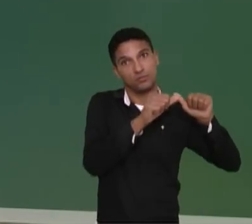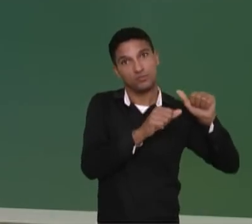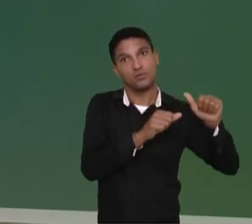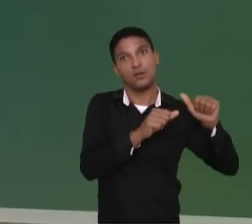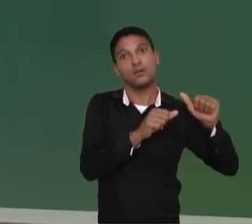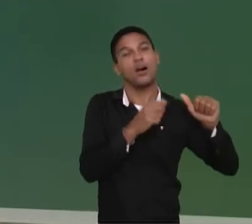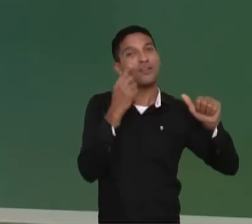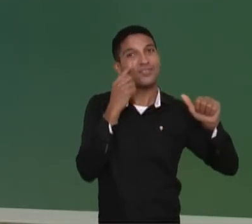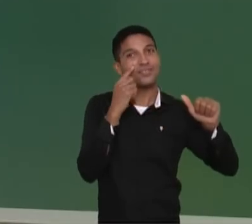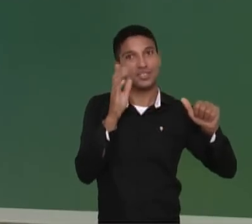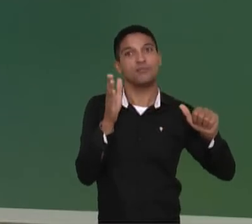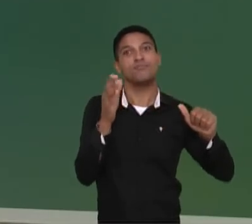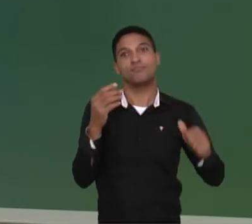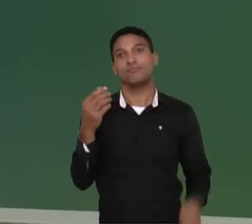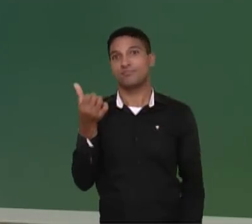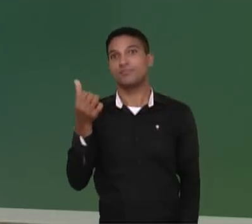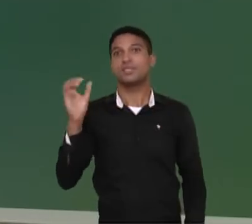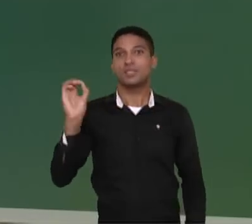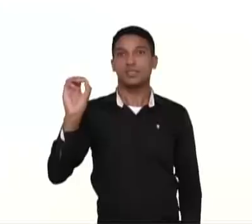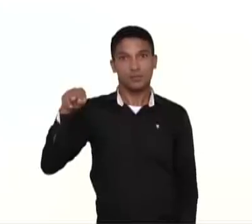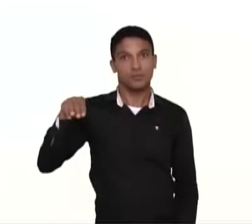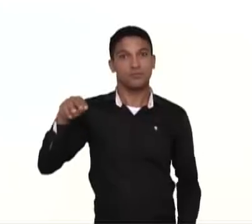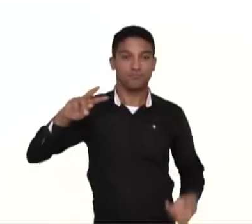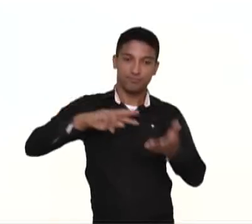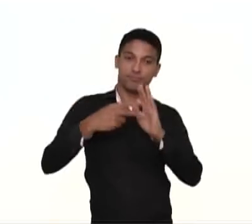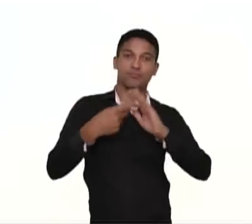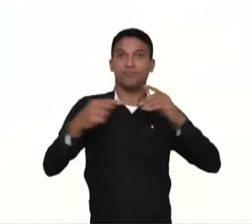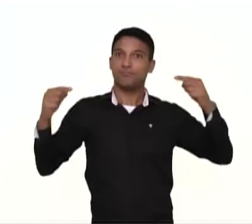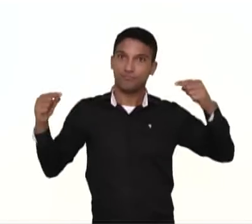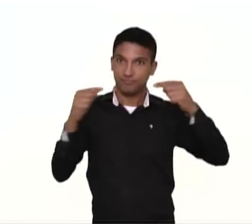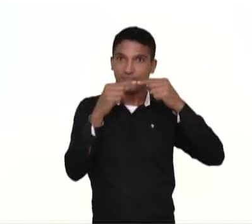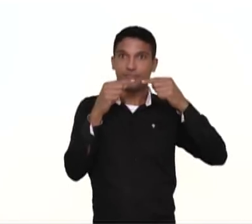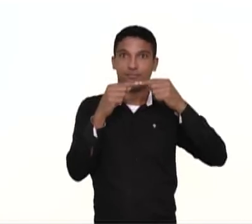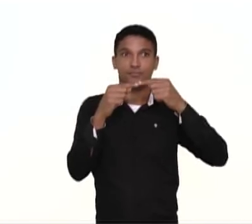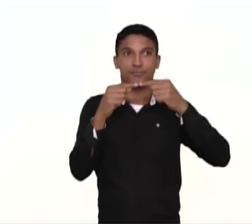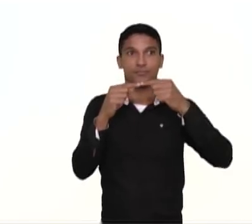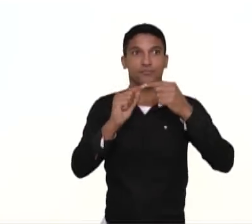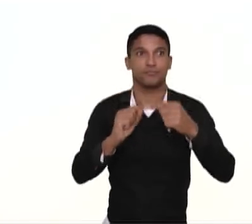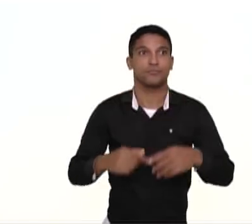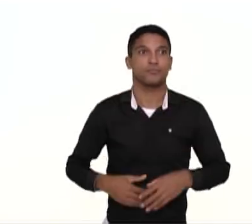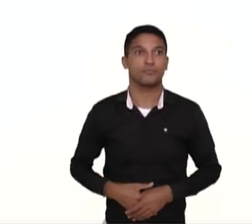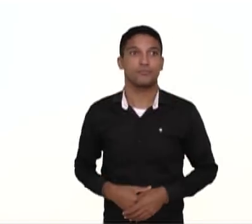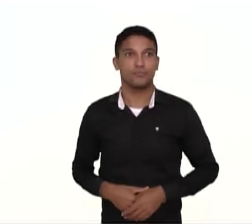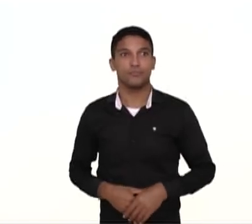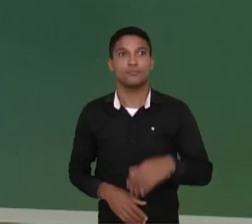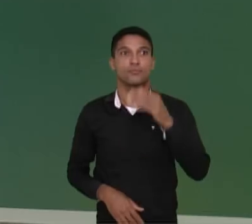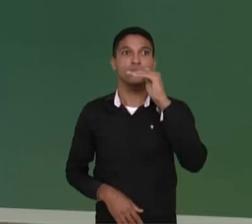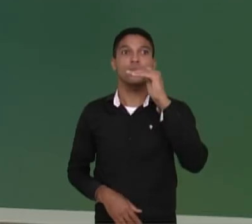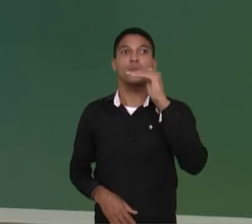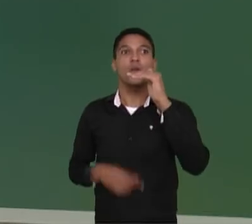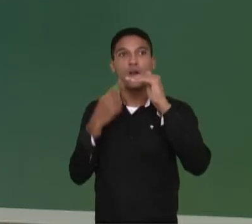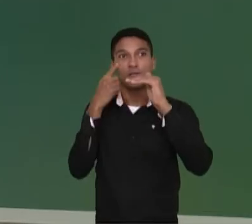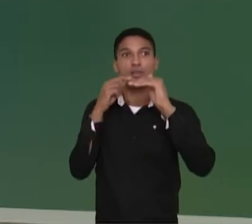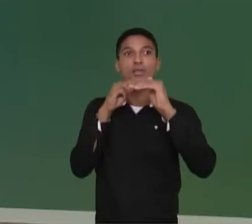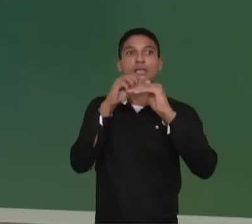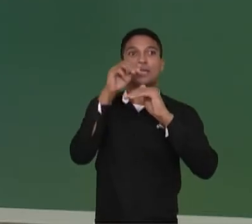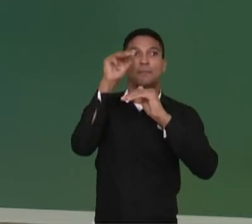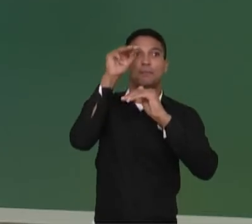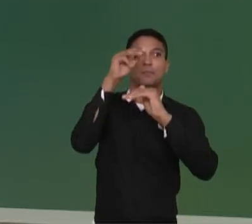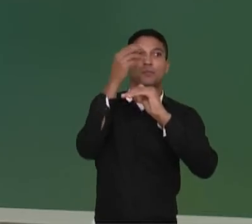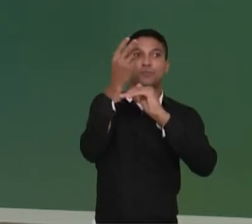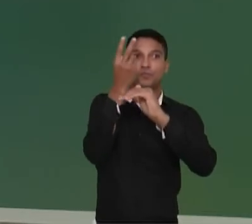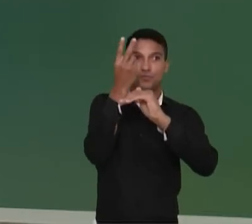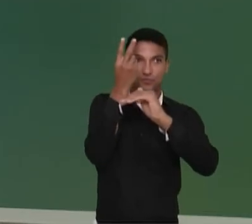minutos. Veja o seguinte, minuto e dia, ok? Minuto e